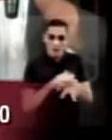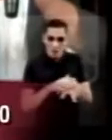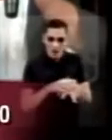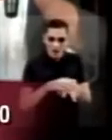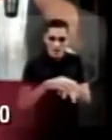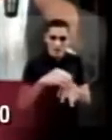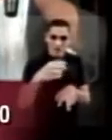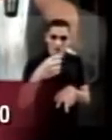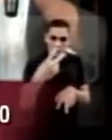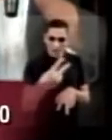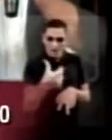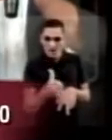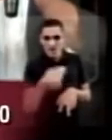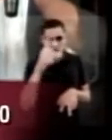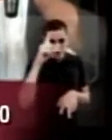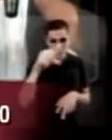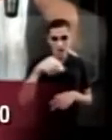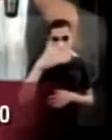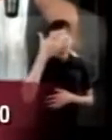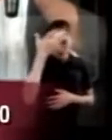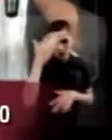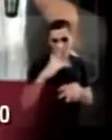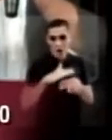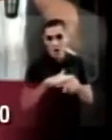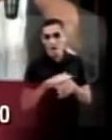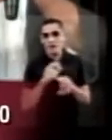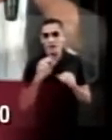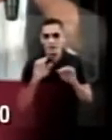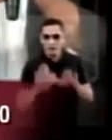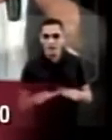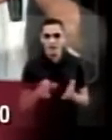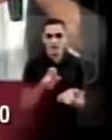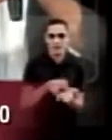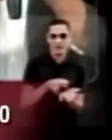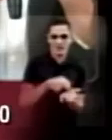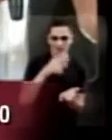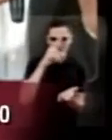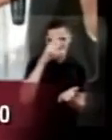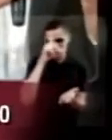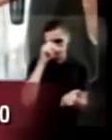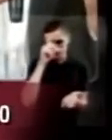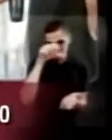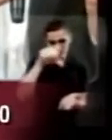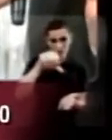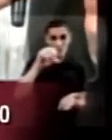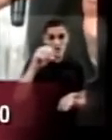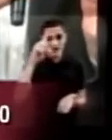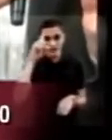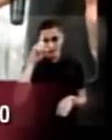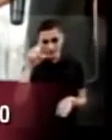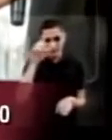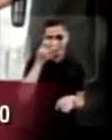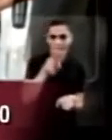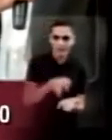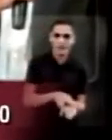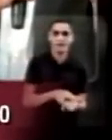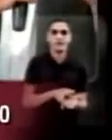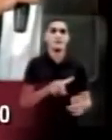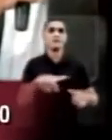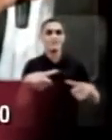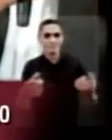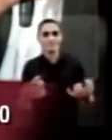90 dias. Então, na realidade, é aquilo que eu sempre falo, ainda reflete